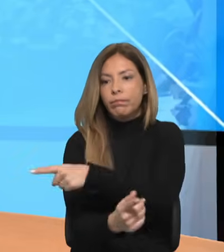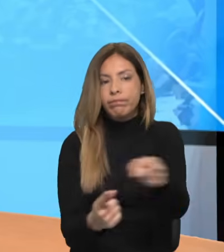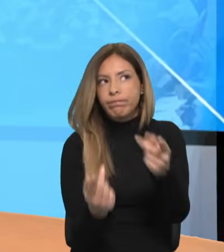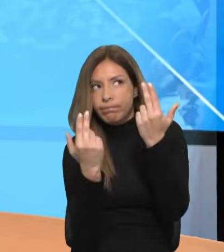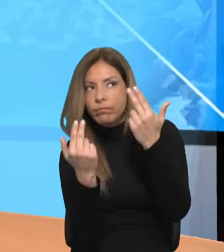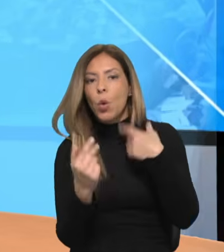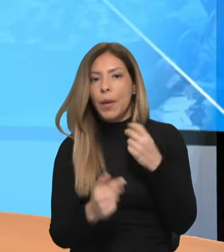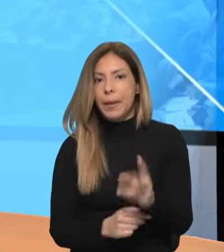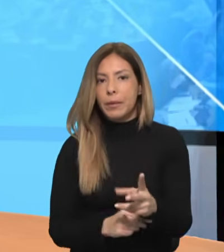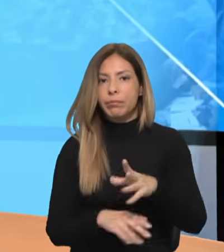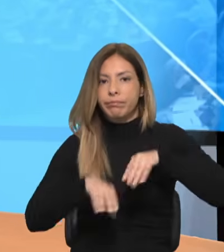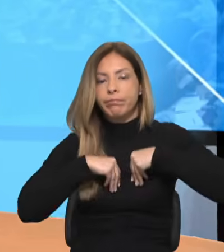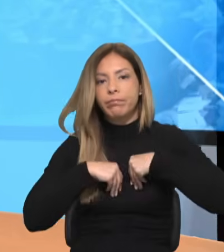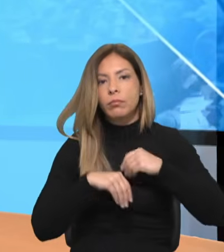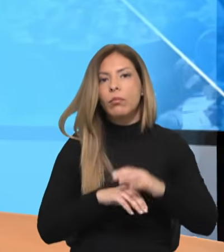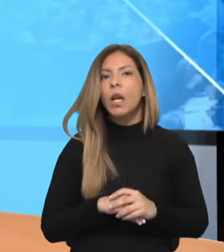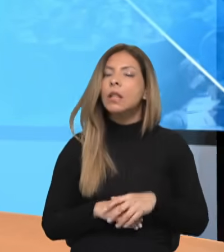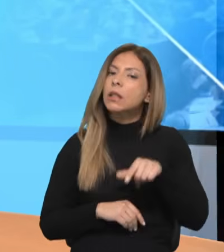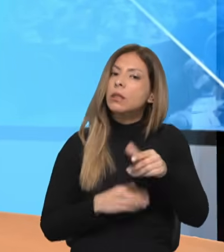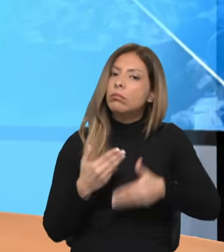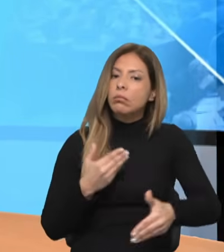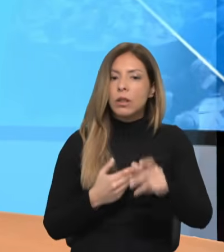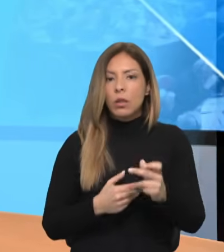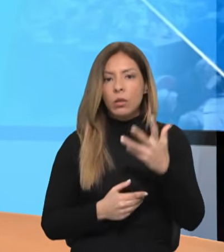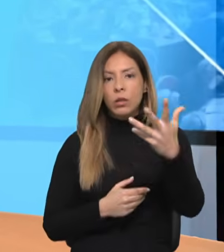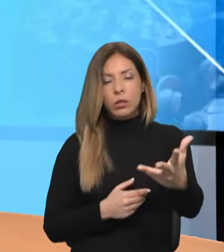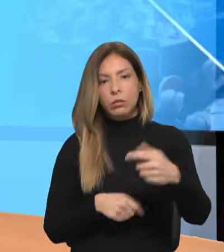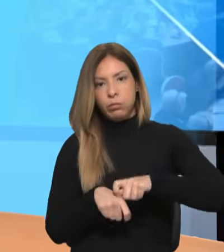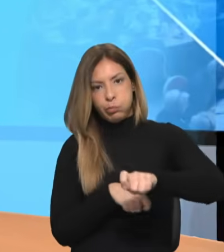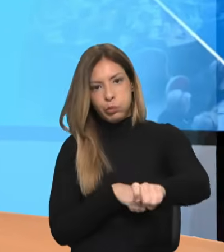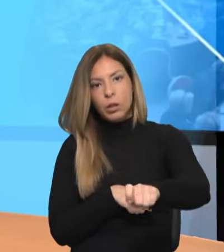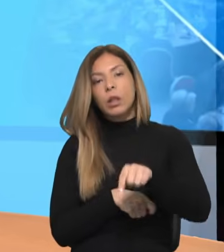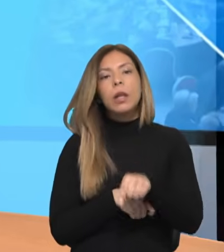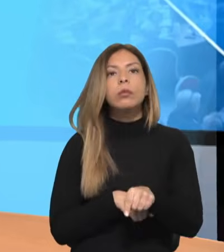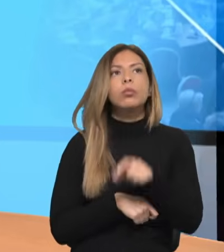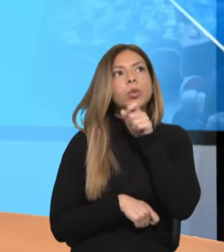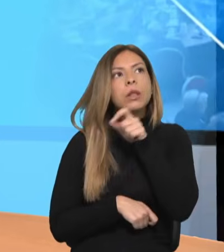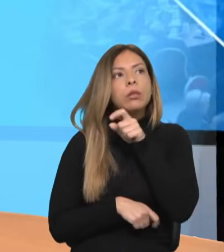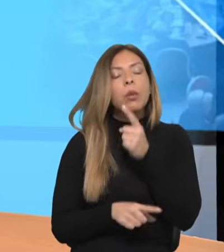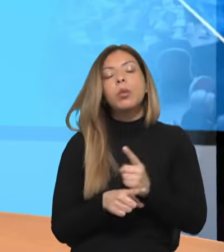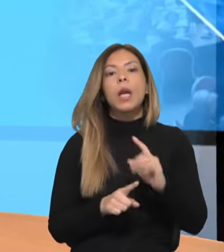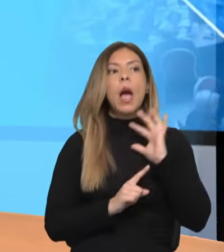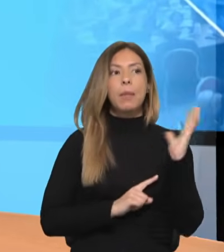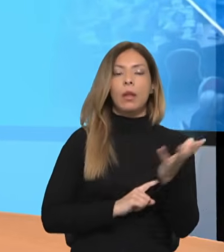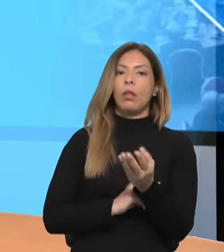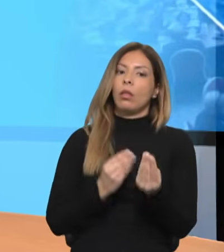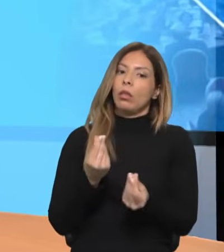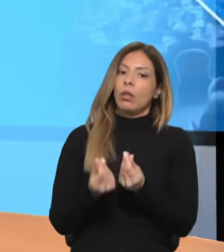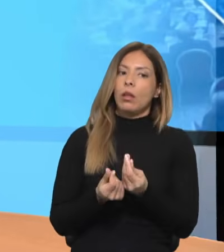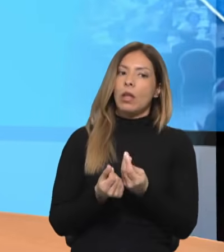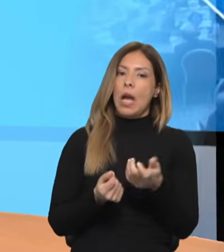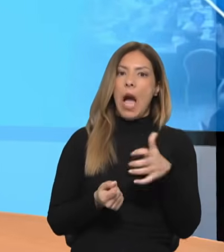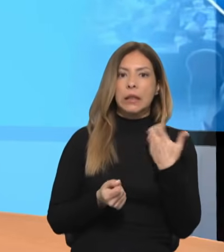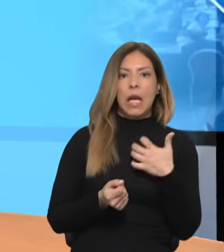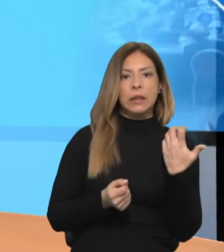de facto, o espírito que quer imprimir a este mandato presidencial e que será possível com o clima muitas vezes crispado que assistimos